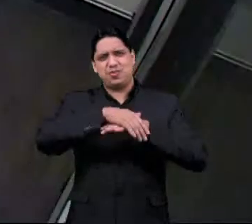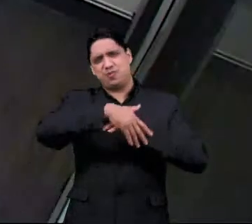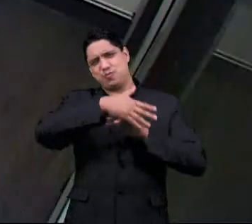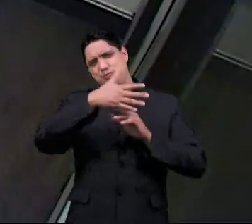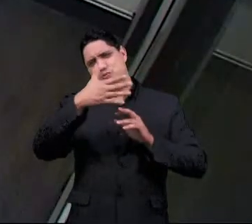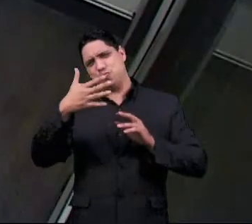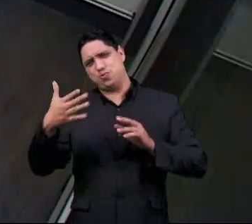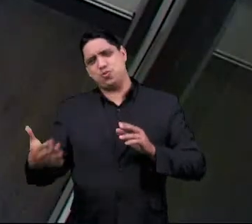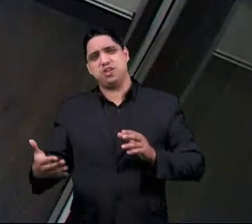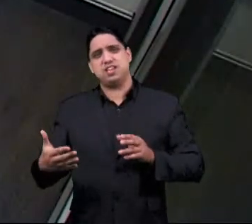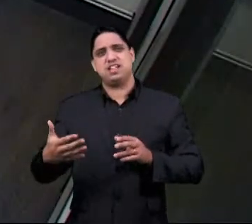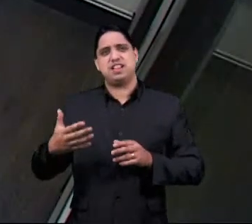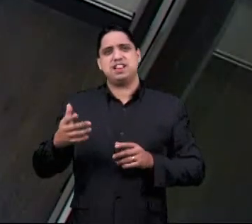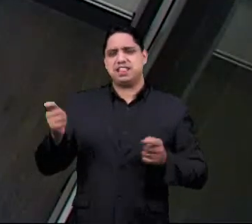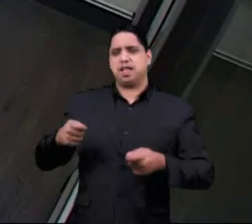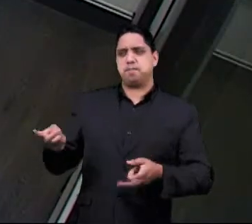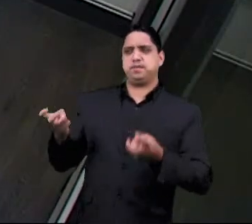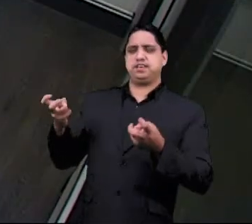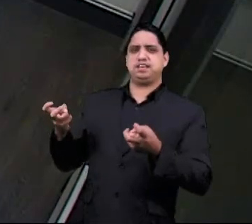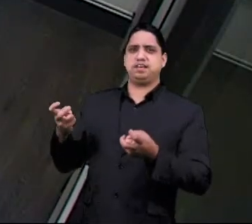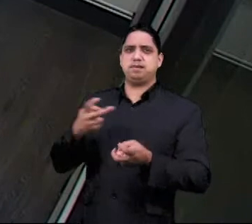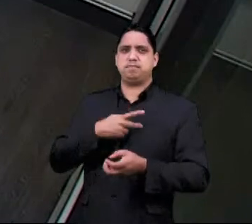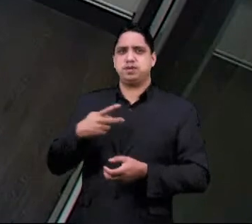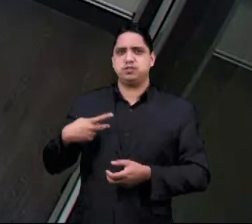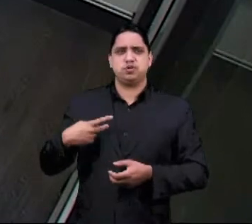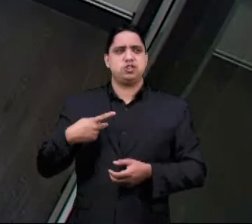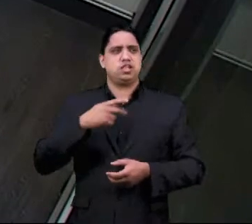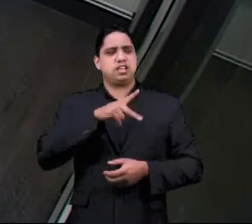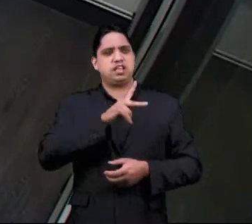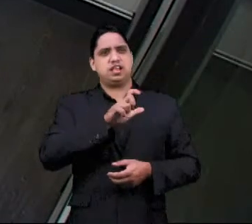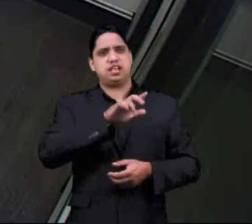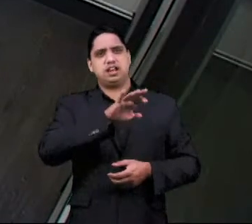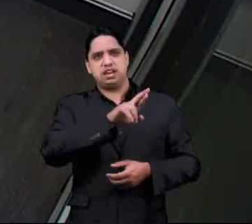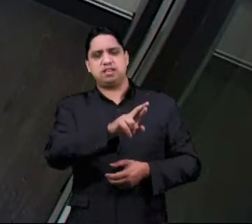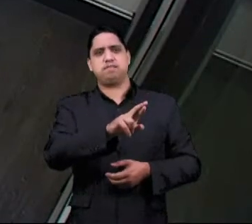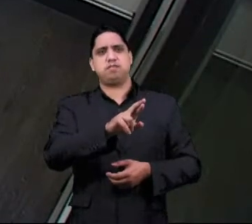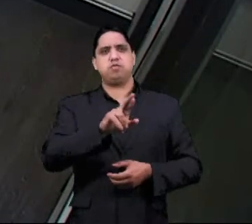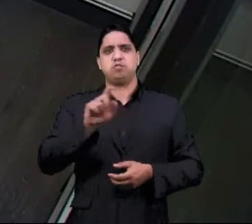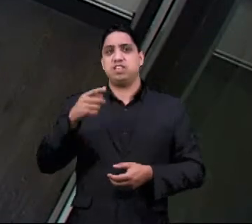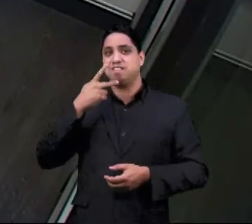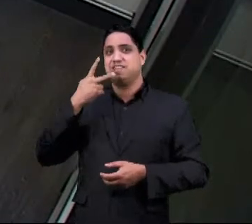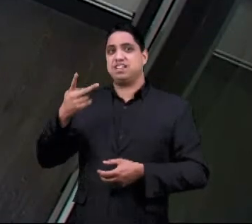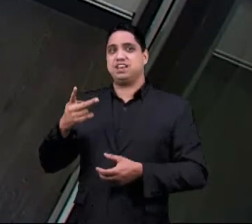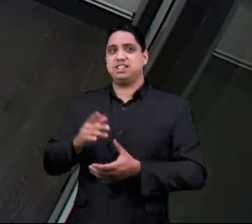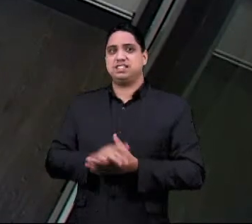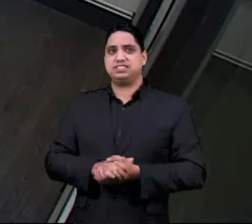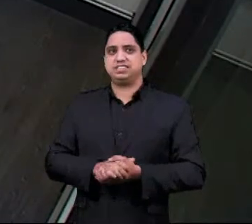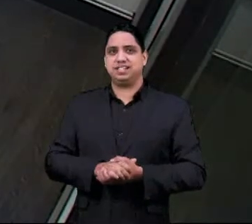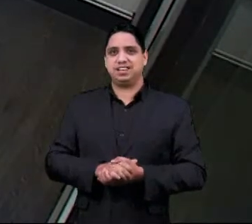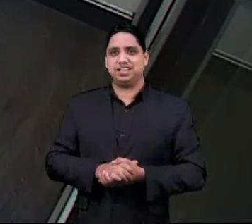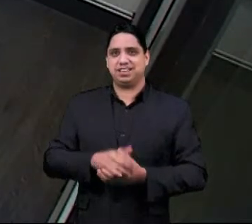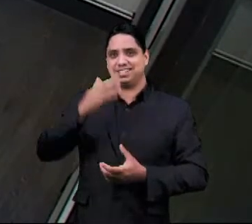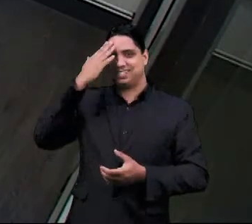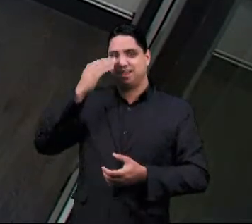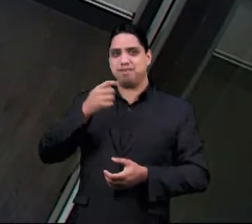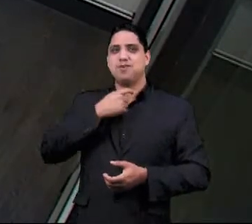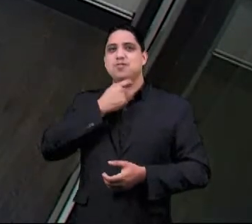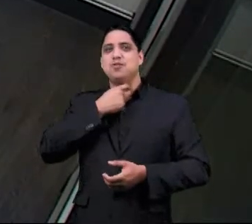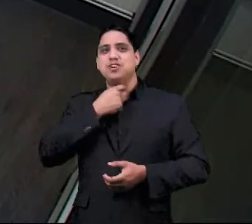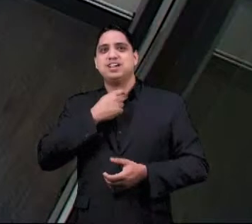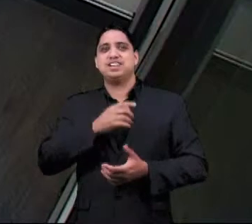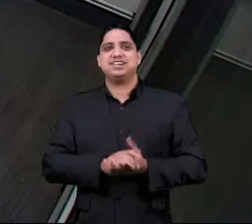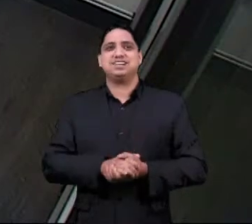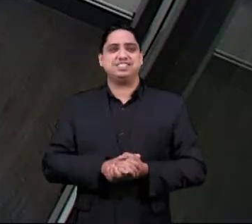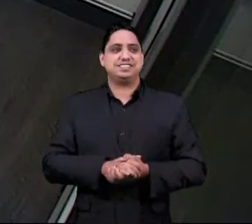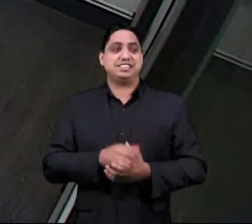para perceber, né, pastor Josias, o Kleber, o senhor está falando, mas o senhor deu uma a gente conhece voz, né, pastor? O senhor deu uma embargada